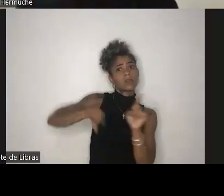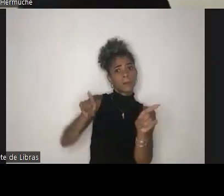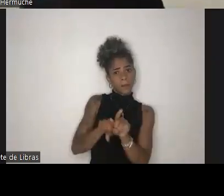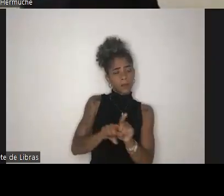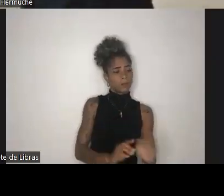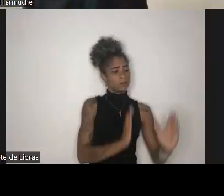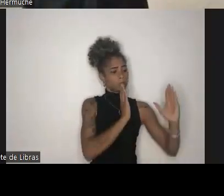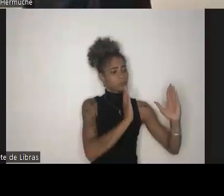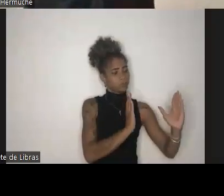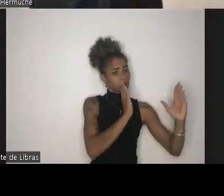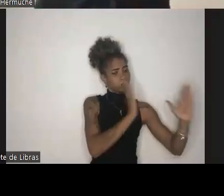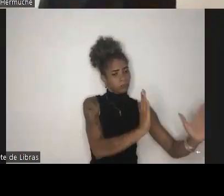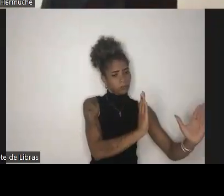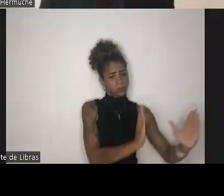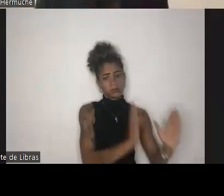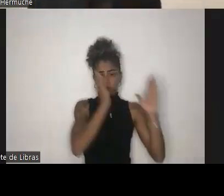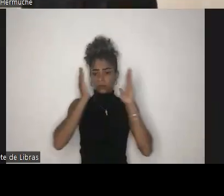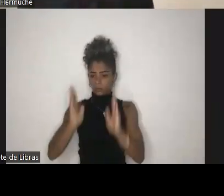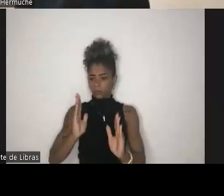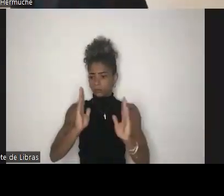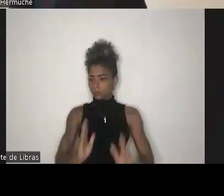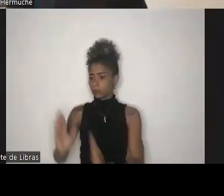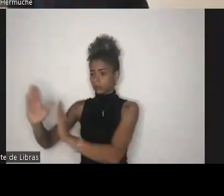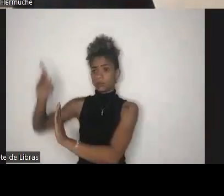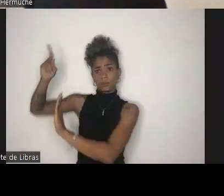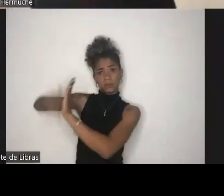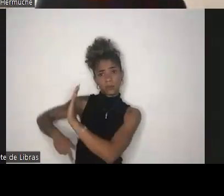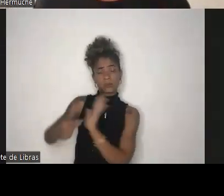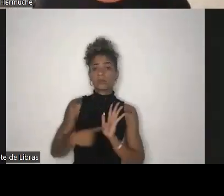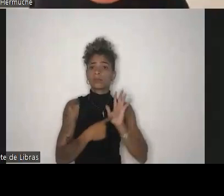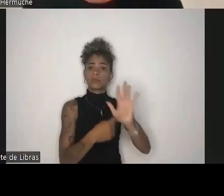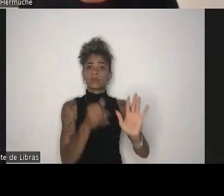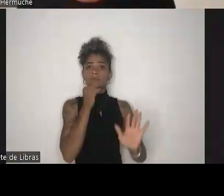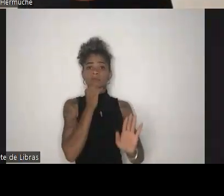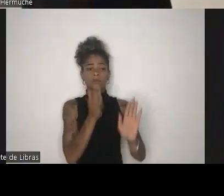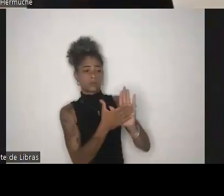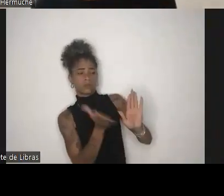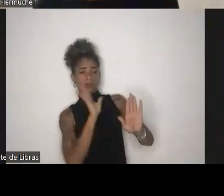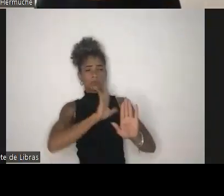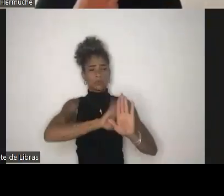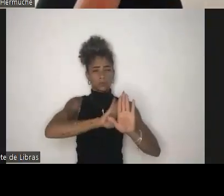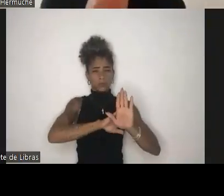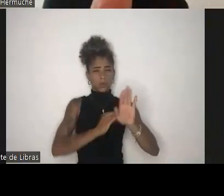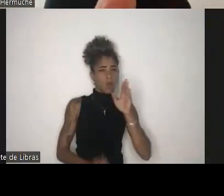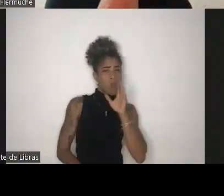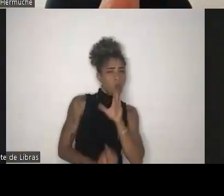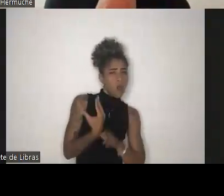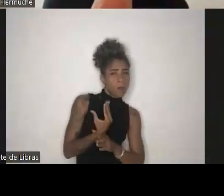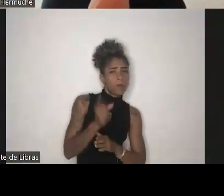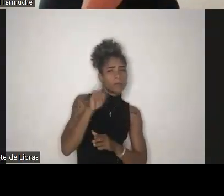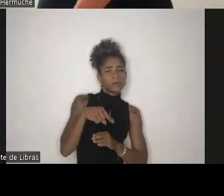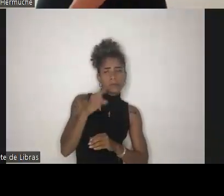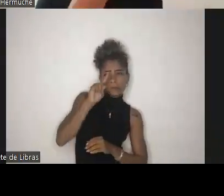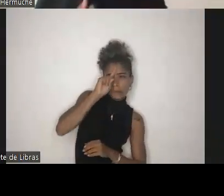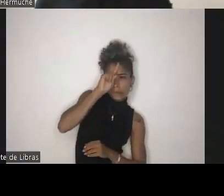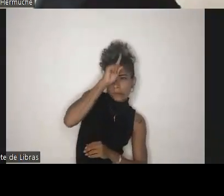assim eu quero mostrar para vocês aqui o backstage de um processo cria que começa a